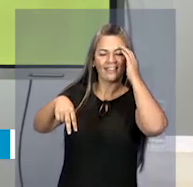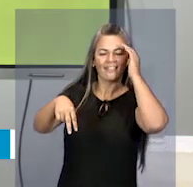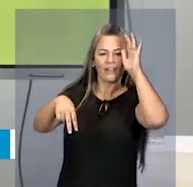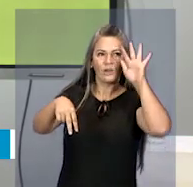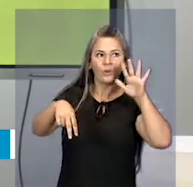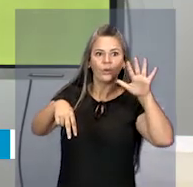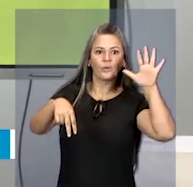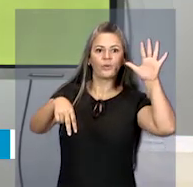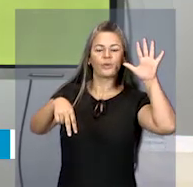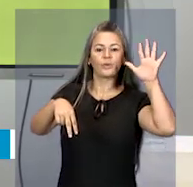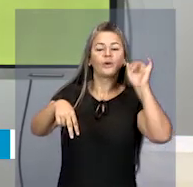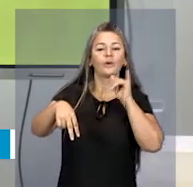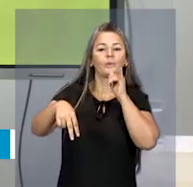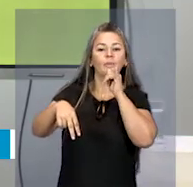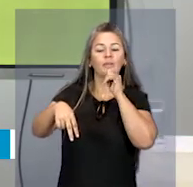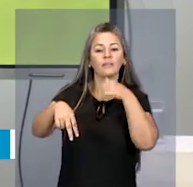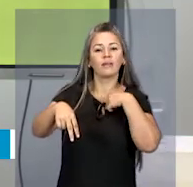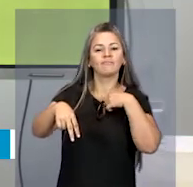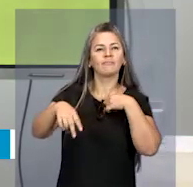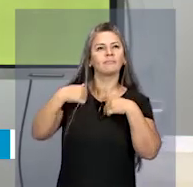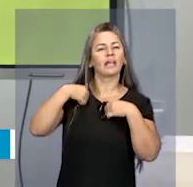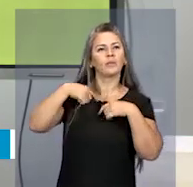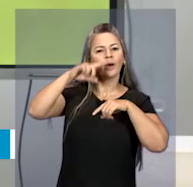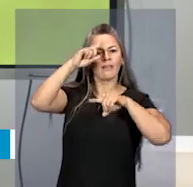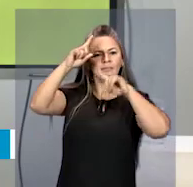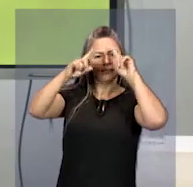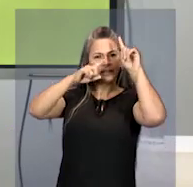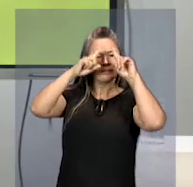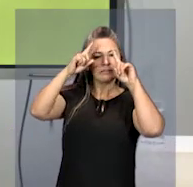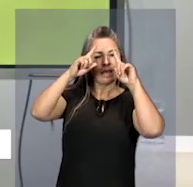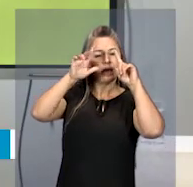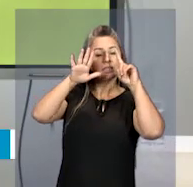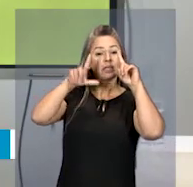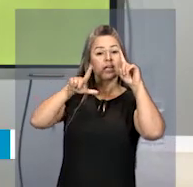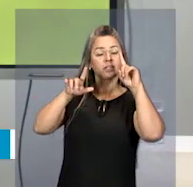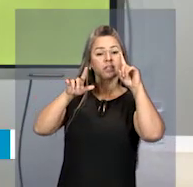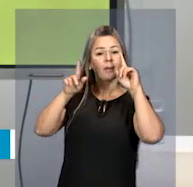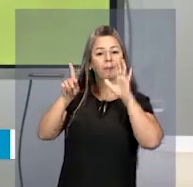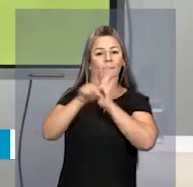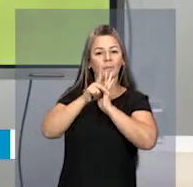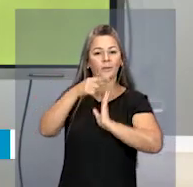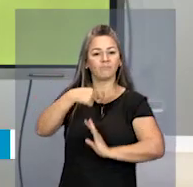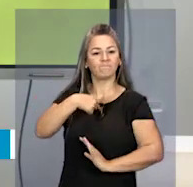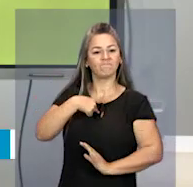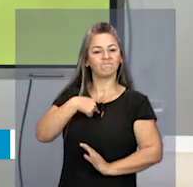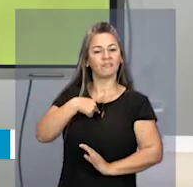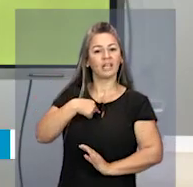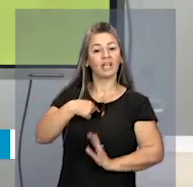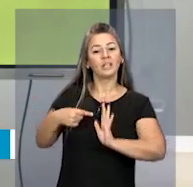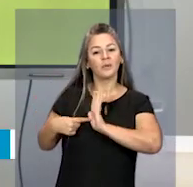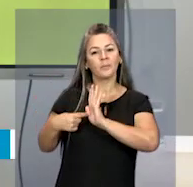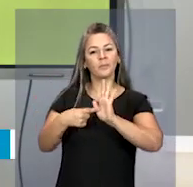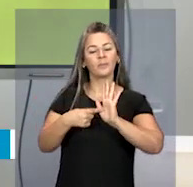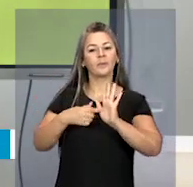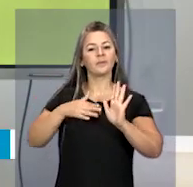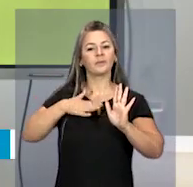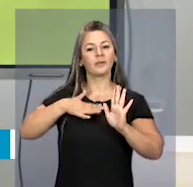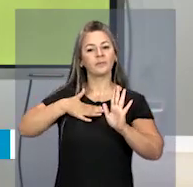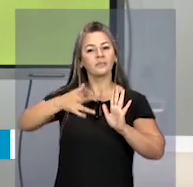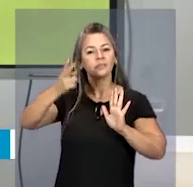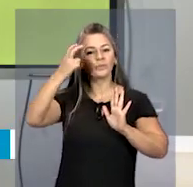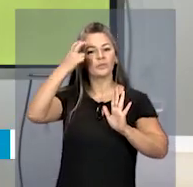que de fato não são ideias comuns às pessoas, como eu posso mostrar, de repente, minha cultura através daquilo que eu